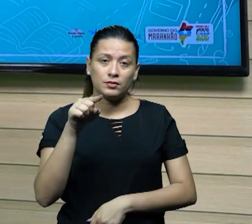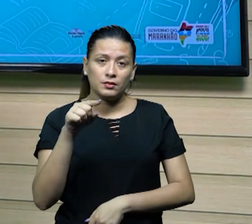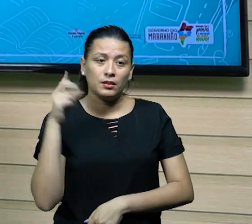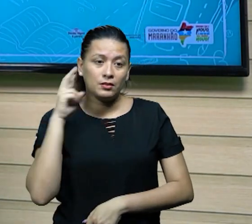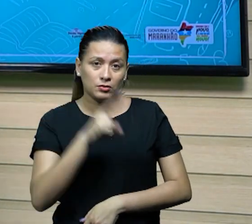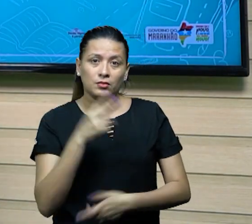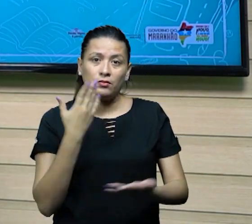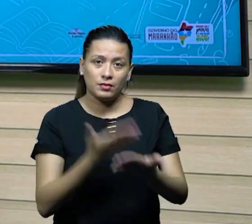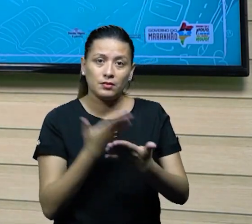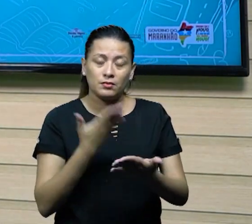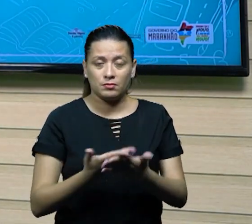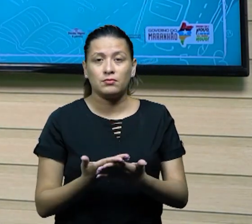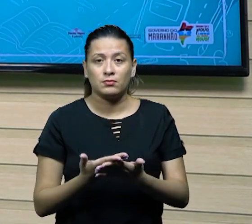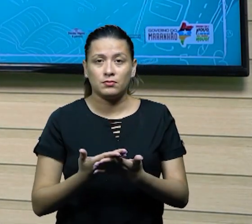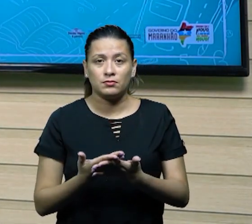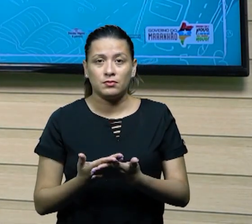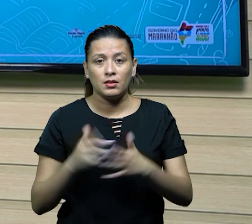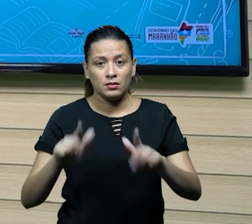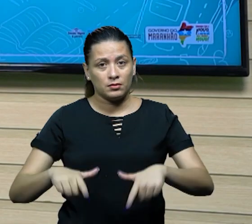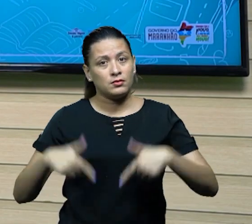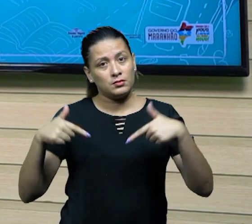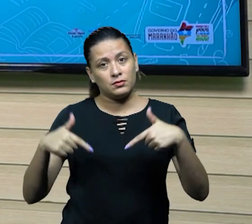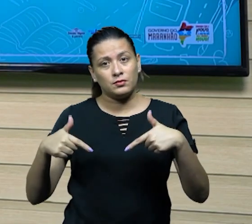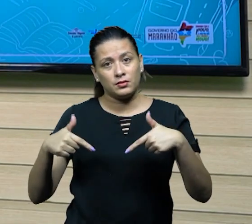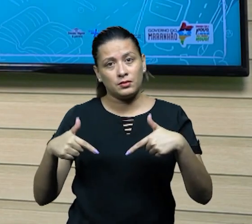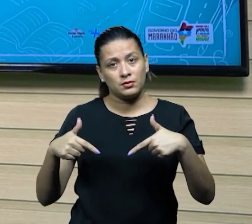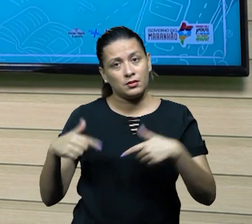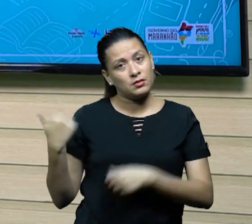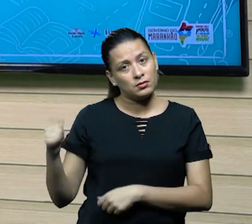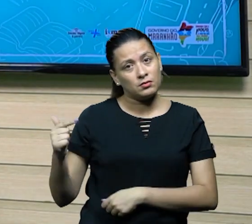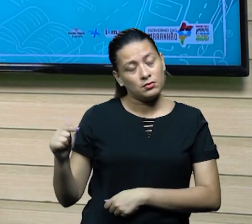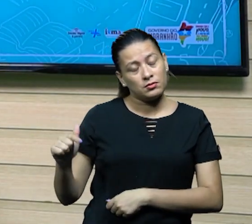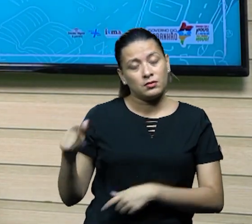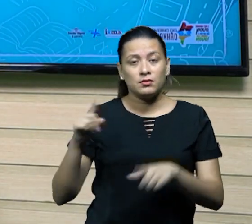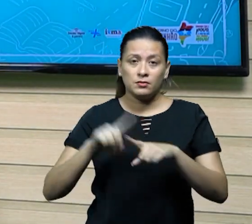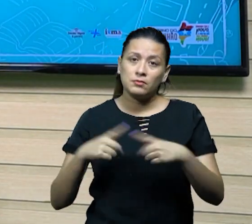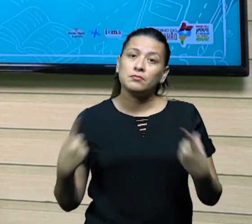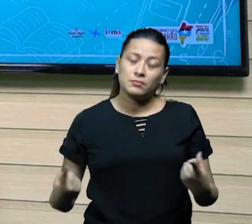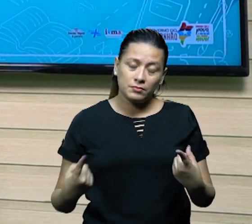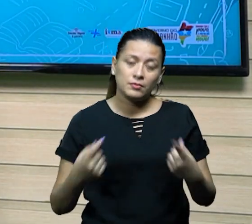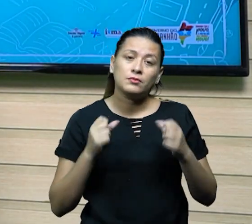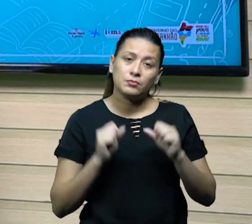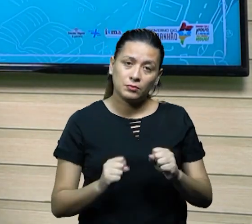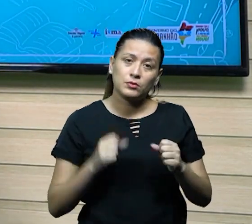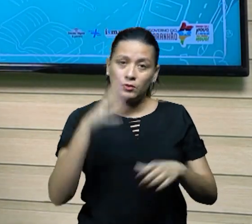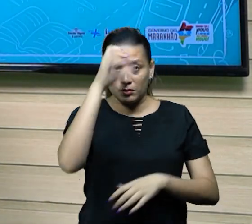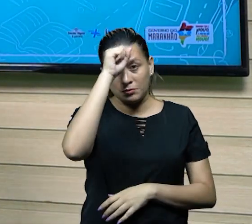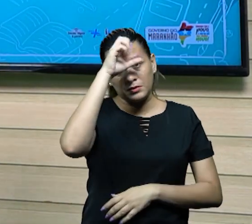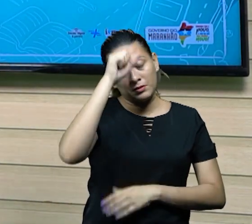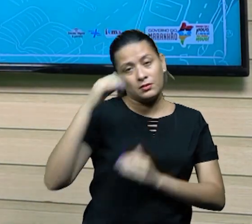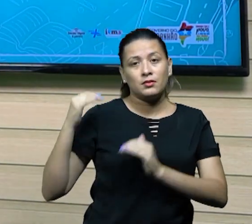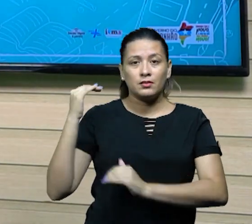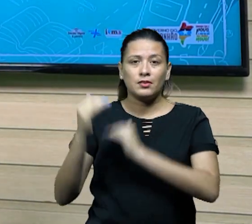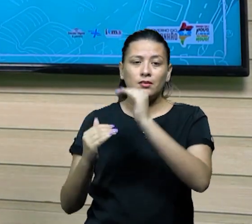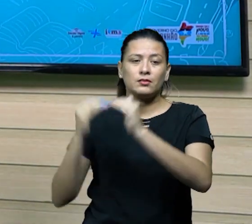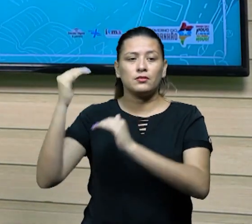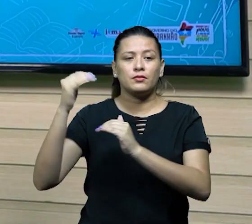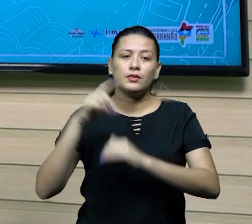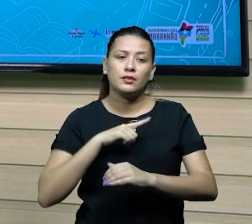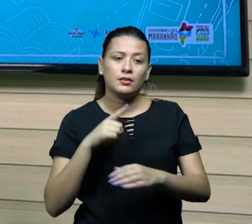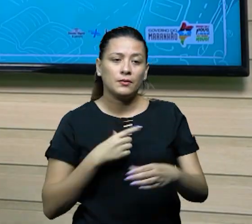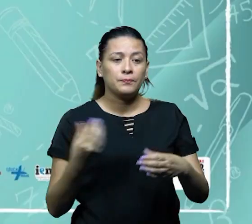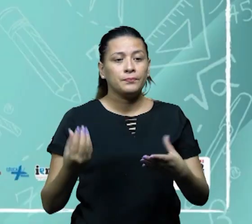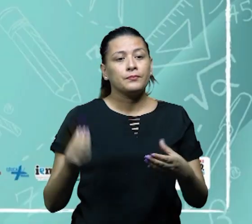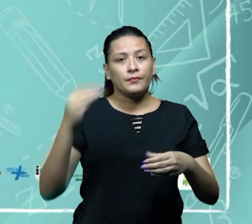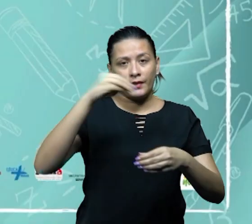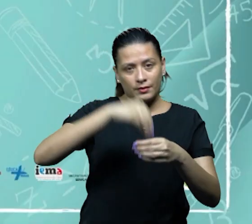está aprendendo. Muitos de vocês aí estão assistindo diversas aulas, podem até não pegar o certificado de tudo, mas estão aprendendo, estão